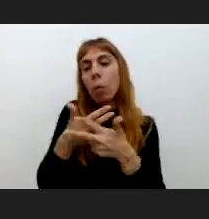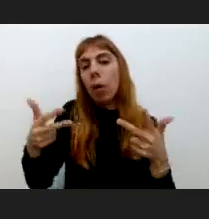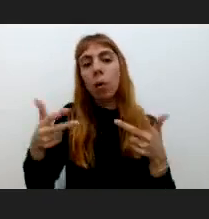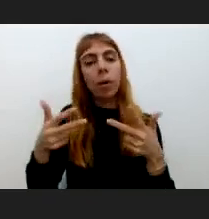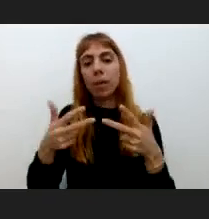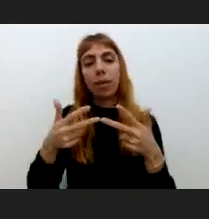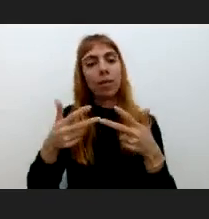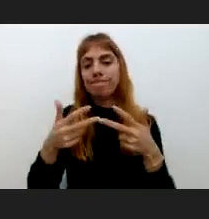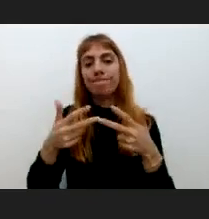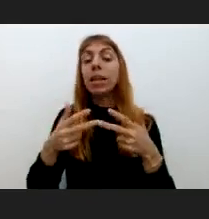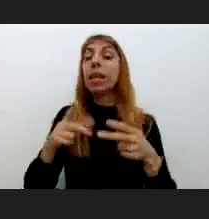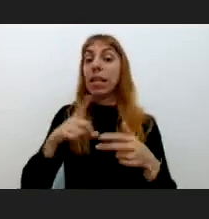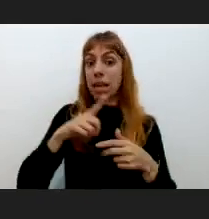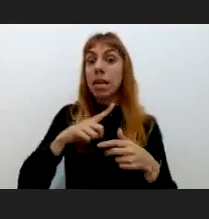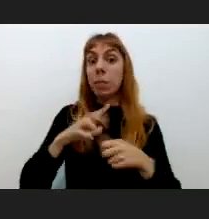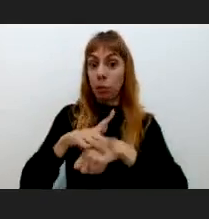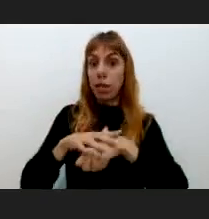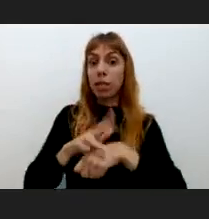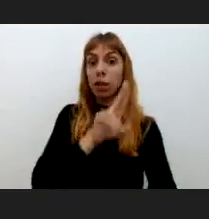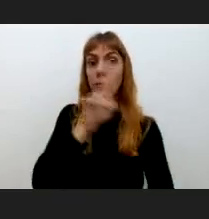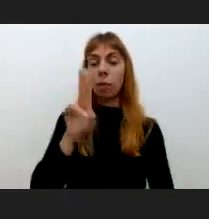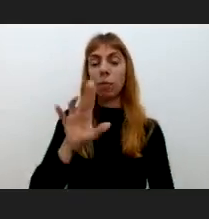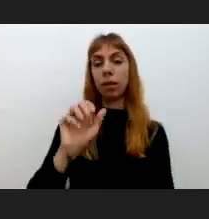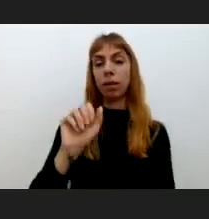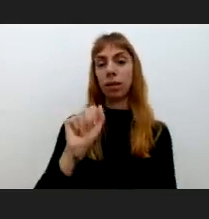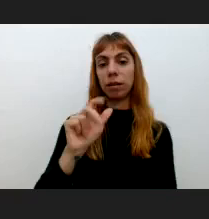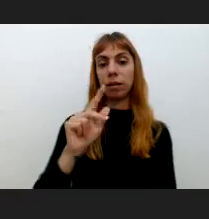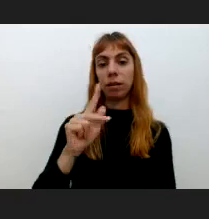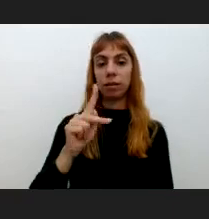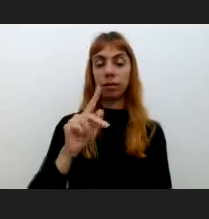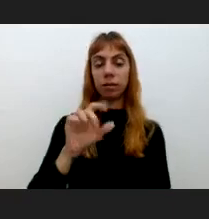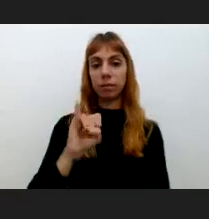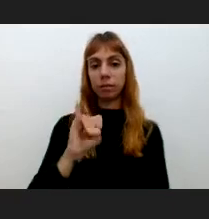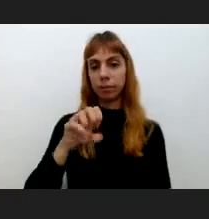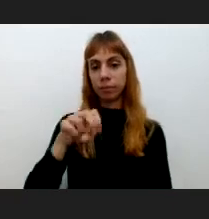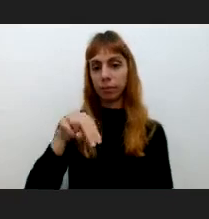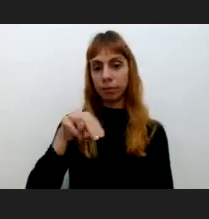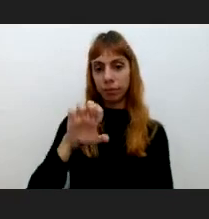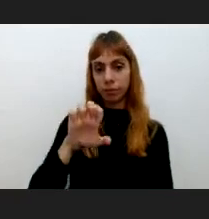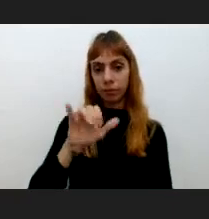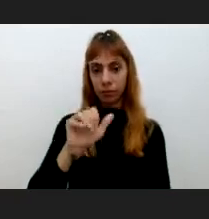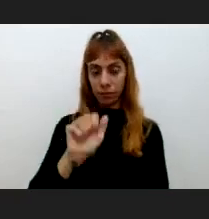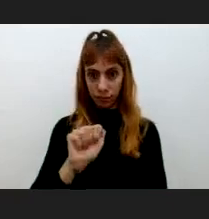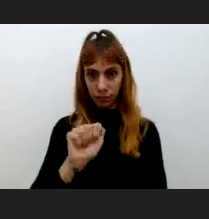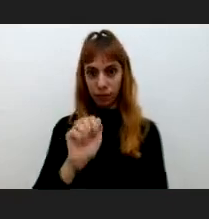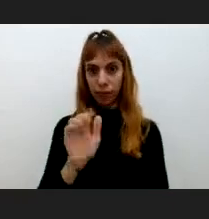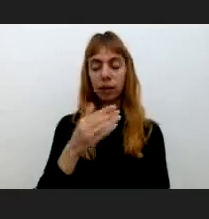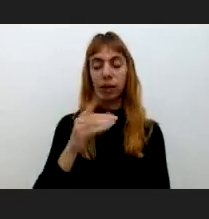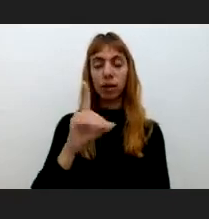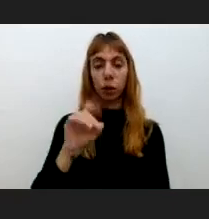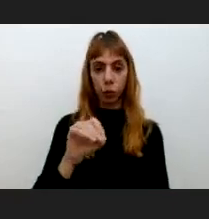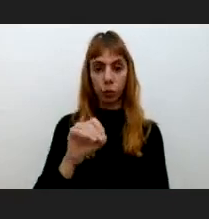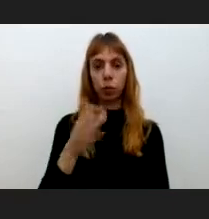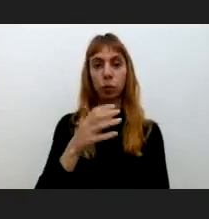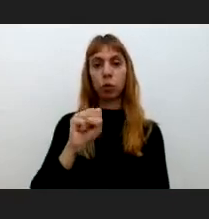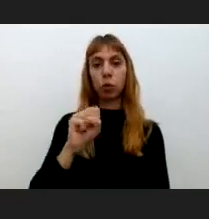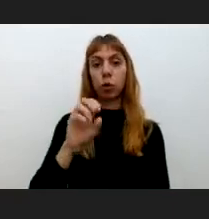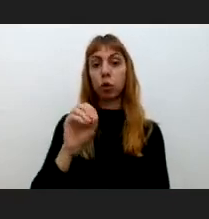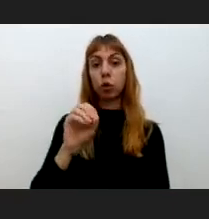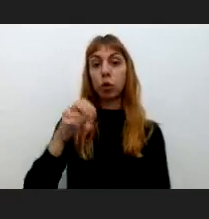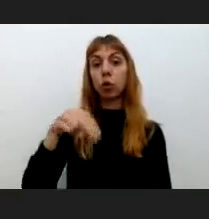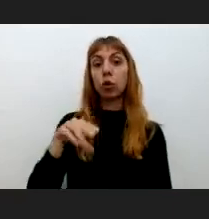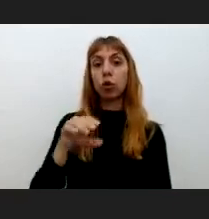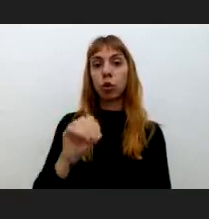chama apneia do sono. Então, cada vez que ela ronca e interrompe a